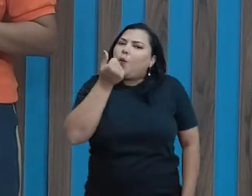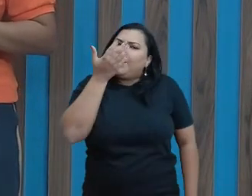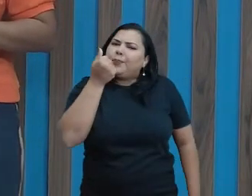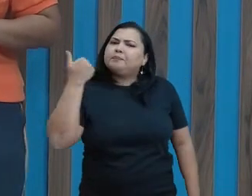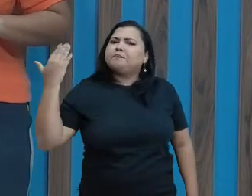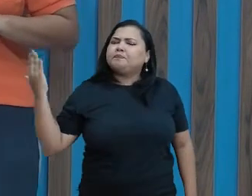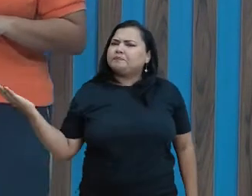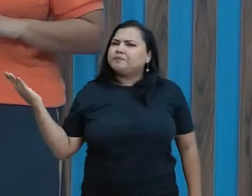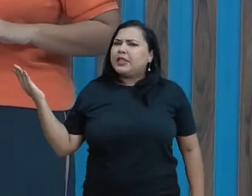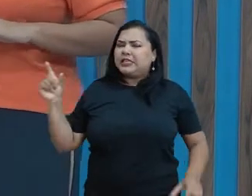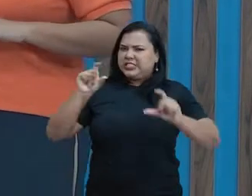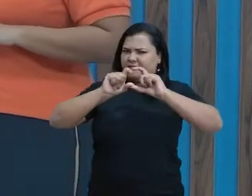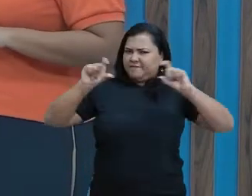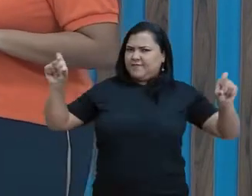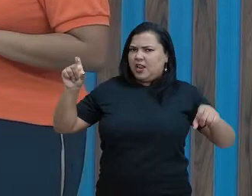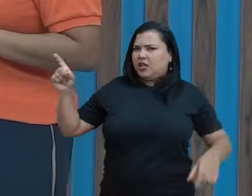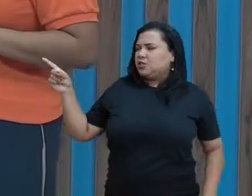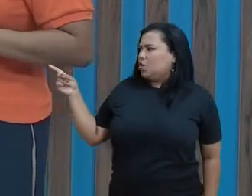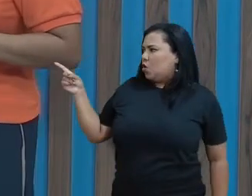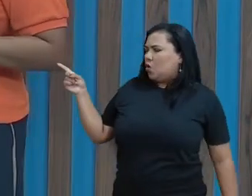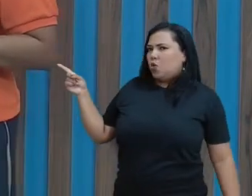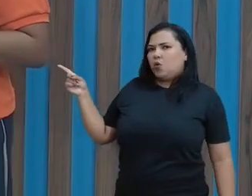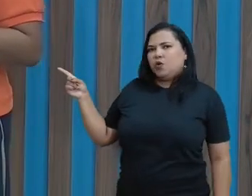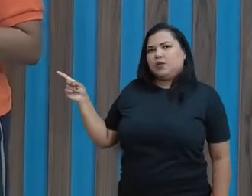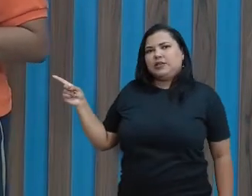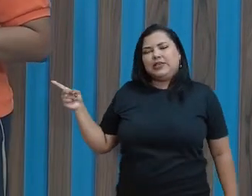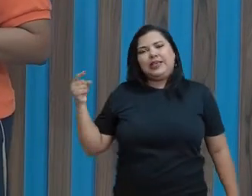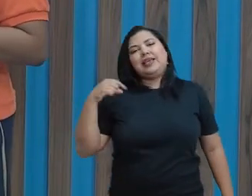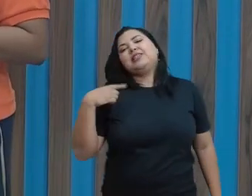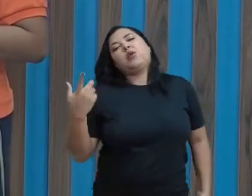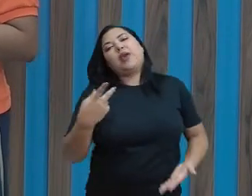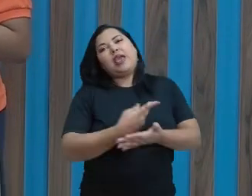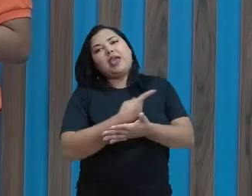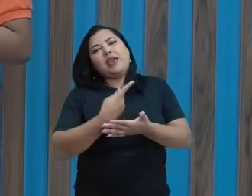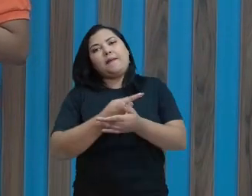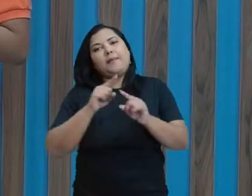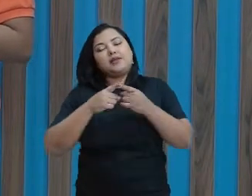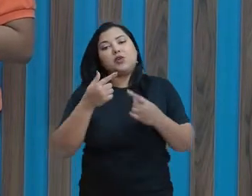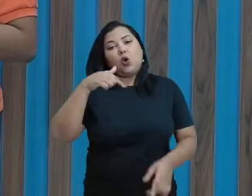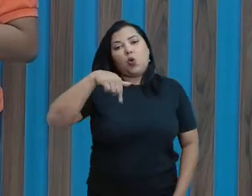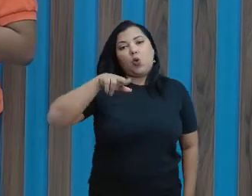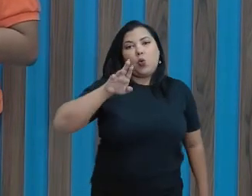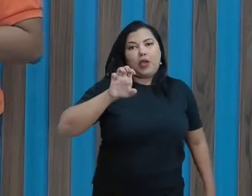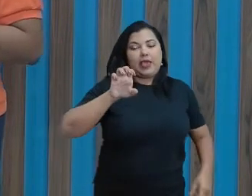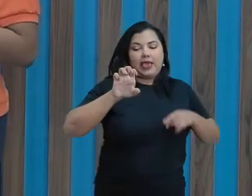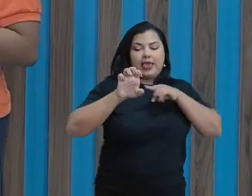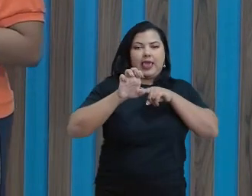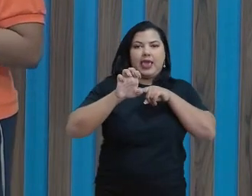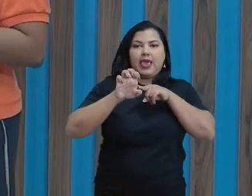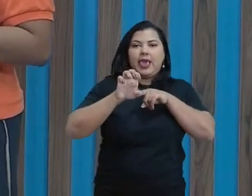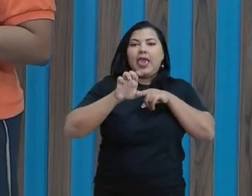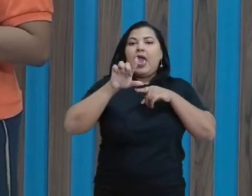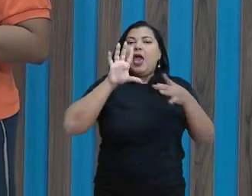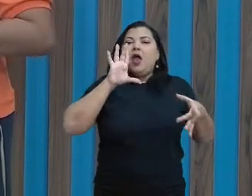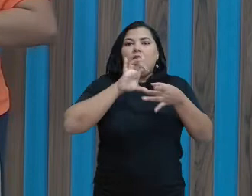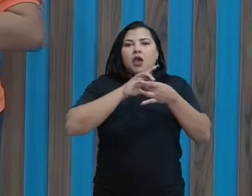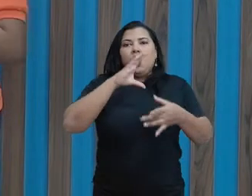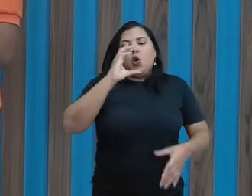é? Então aqui a gente tem, eita, eu coloquei errado aqui, mas o que aqui na verdade é uma